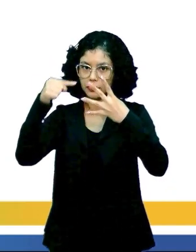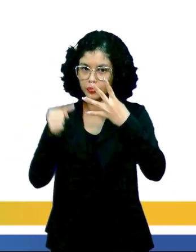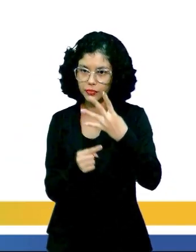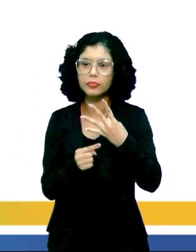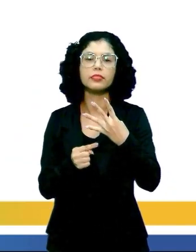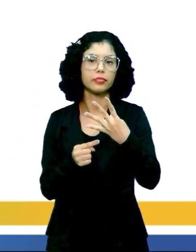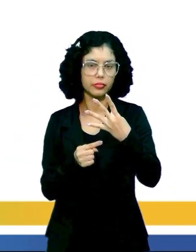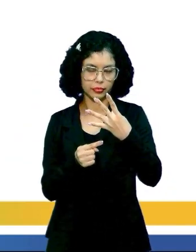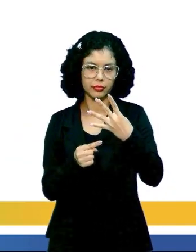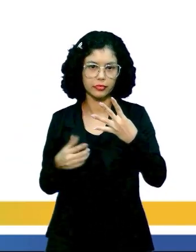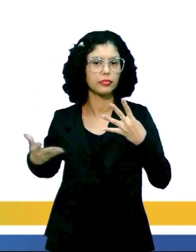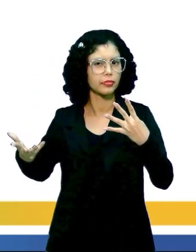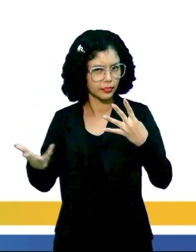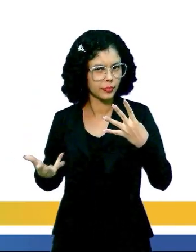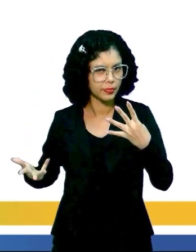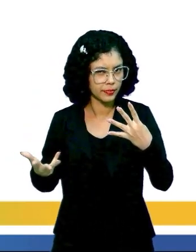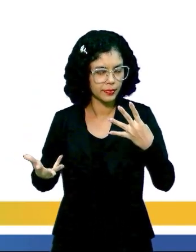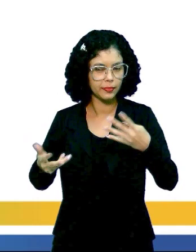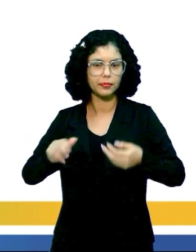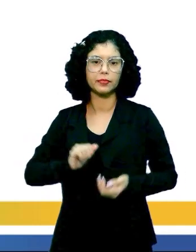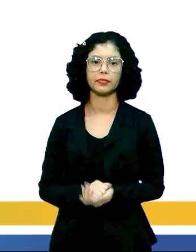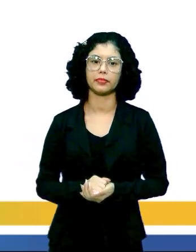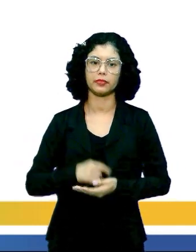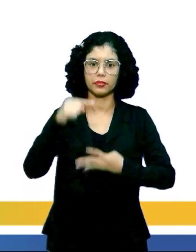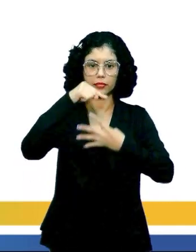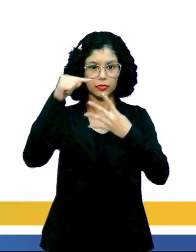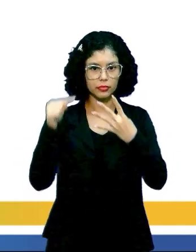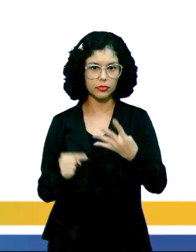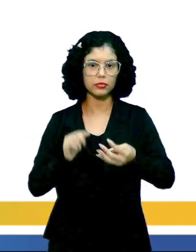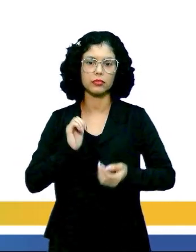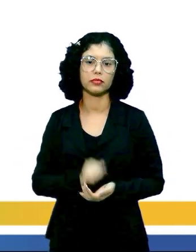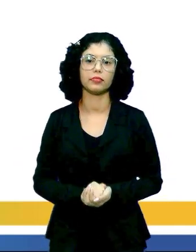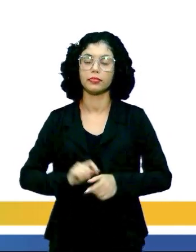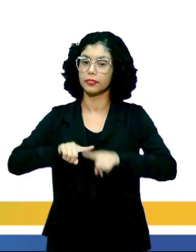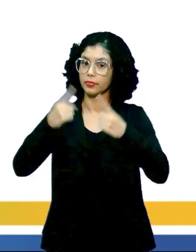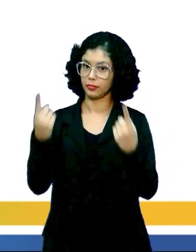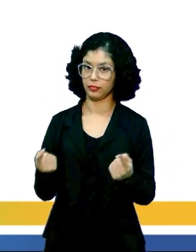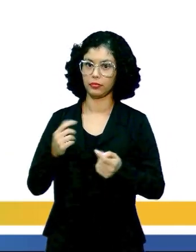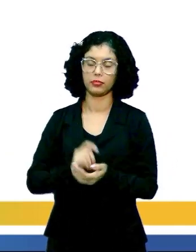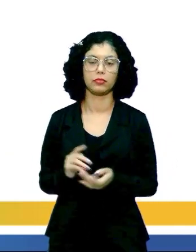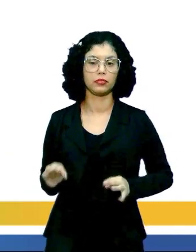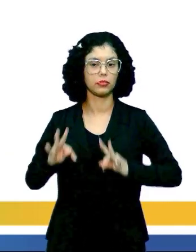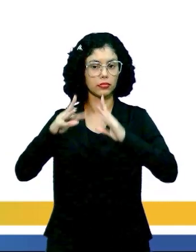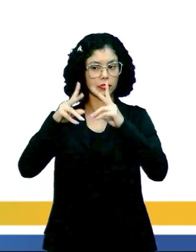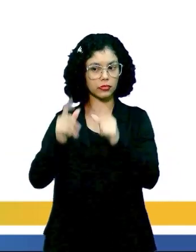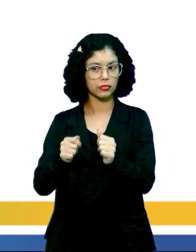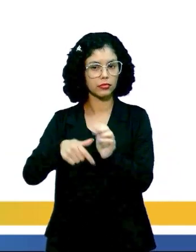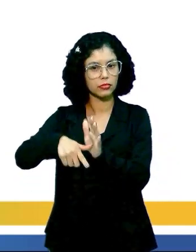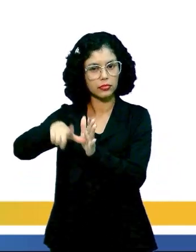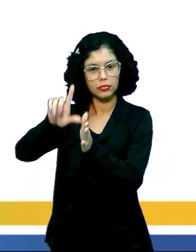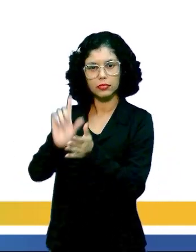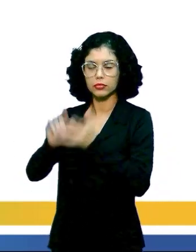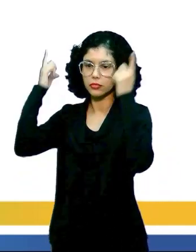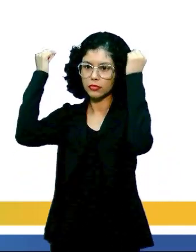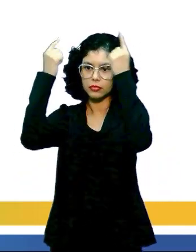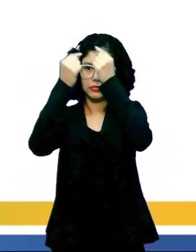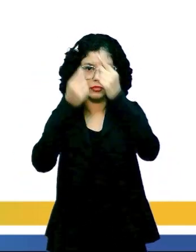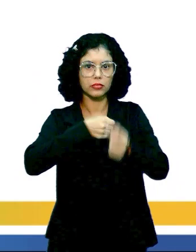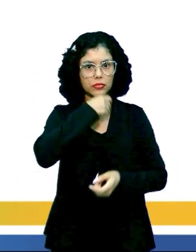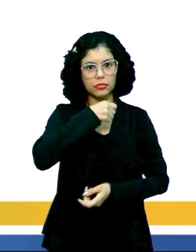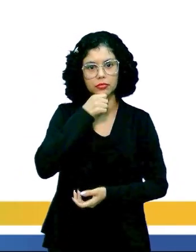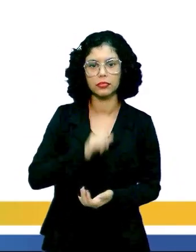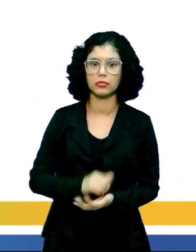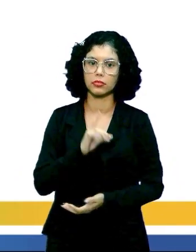partes, basicamente, em quatro modelos, em quatro tipos. Porém, tudo começou lá na Grécia Antiga com